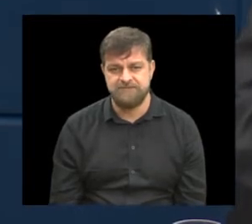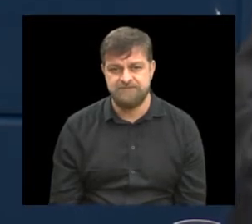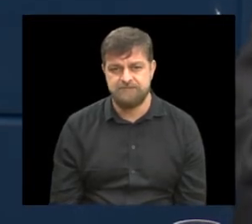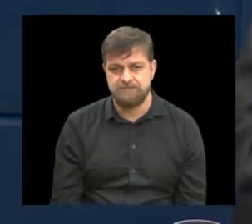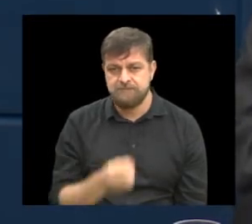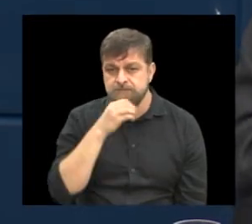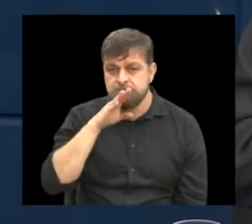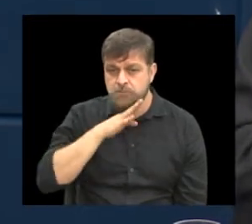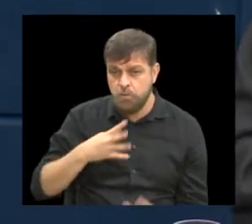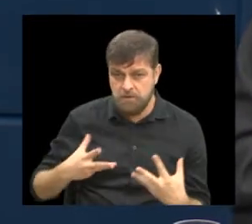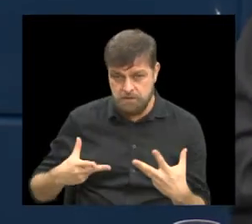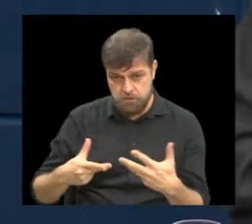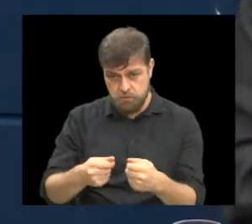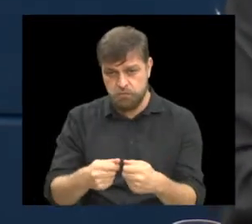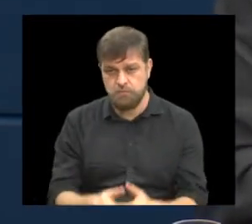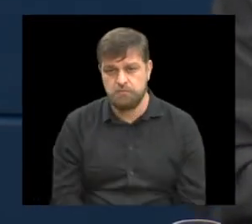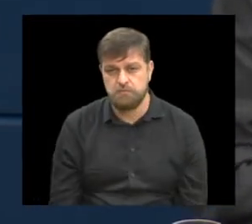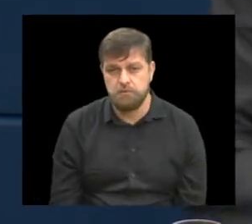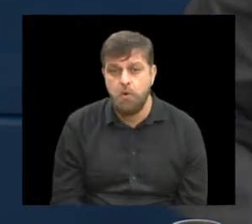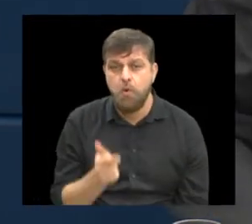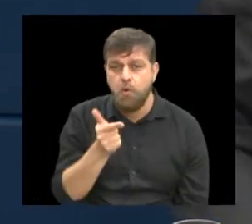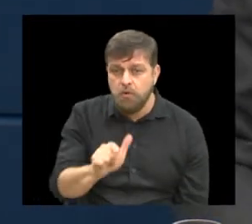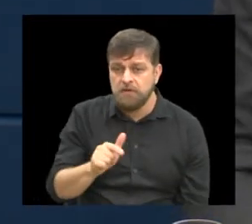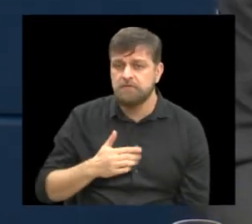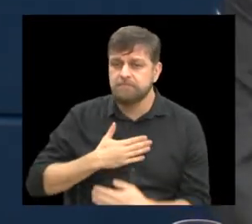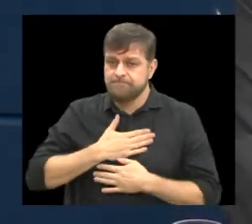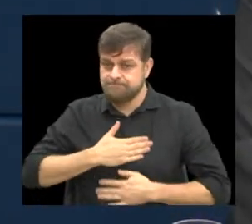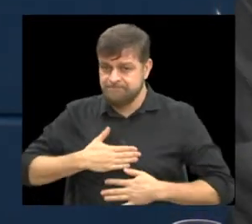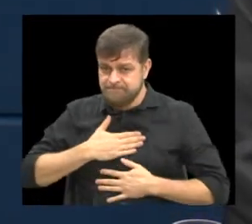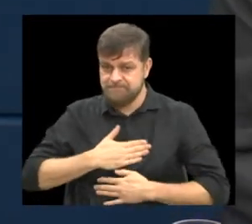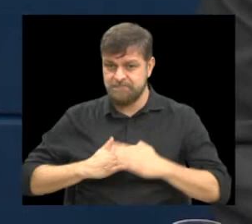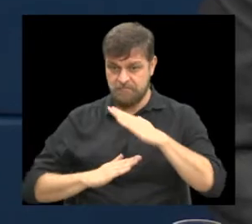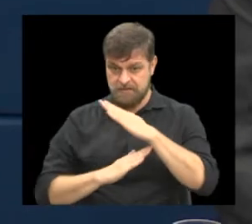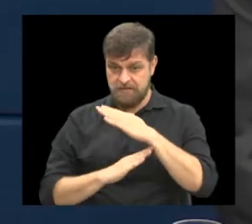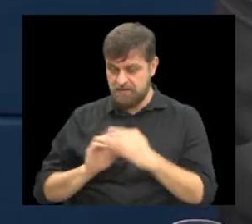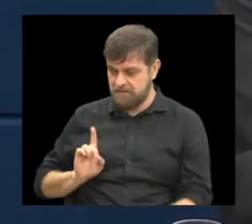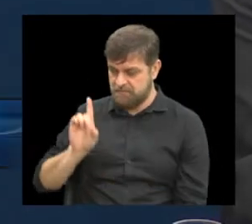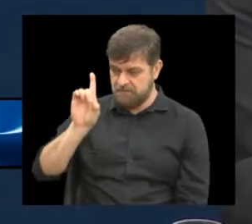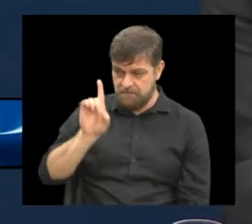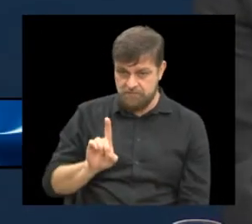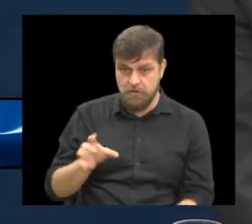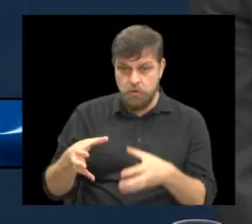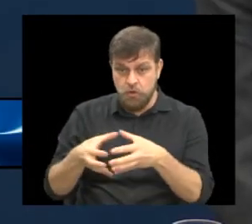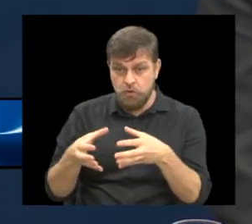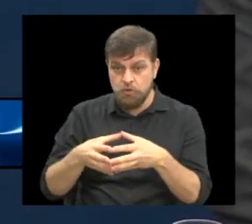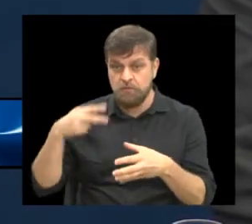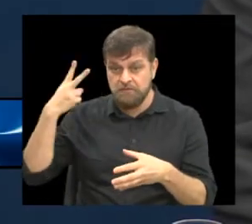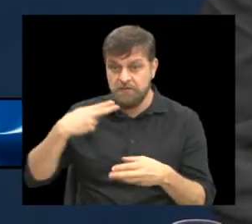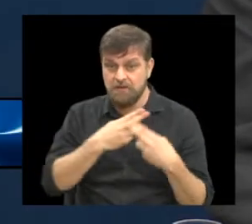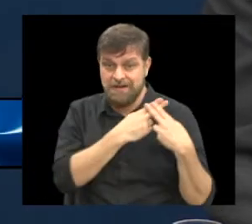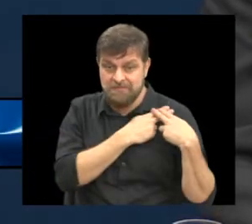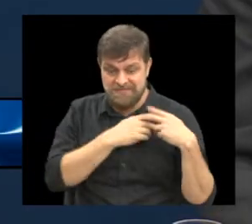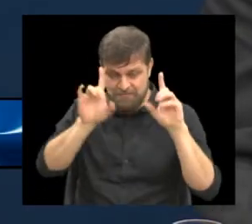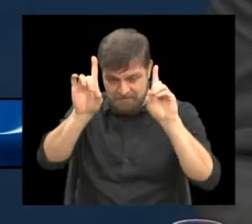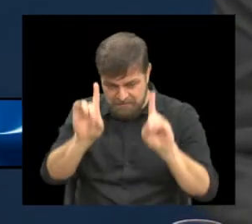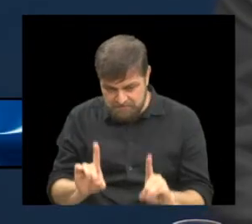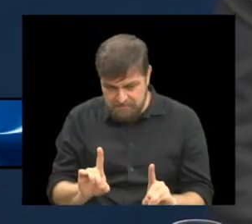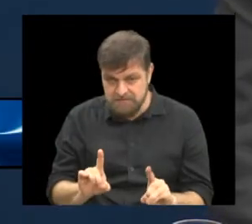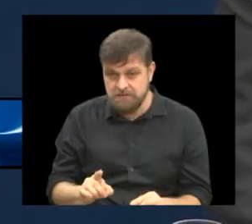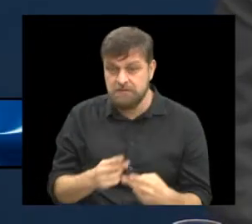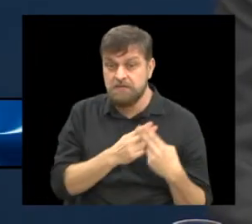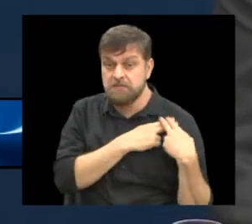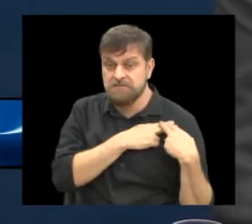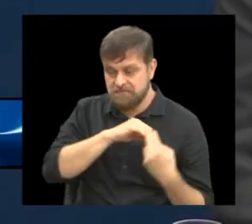boa tarde a todos. Mais uma vez um prazer estar aqui nessa casa, participando da comissão do vereador Jorge,